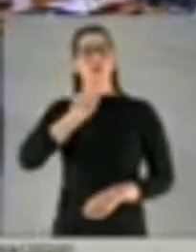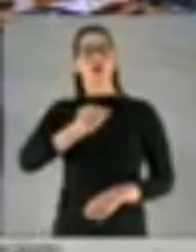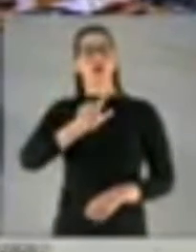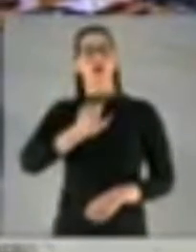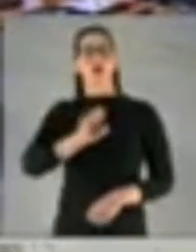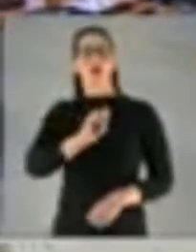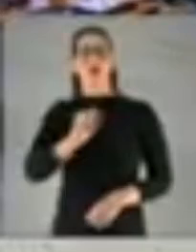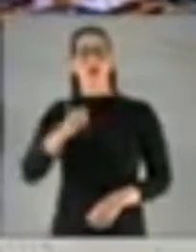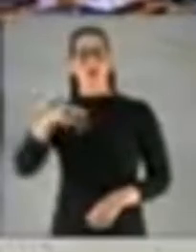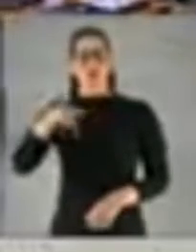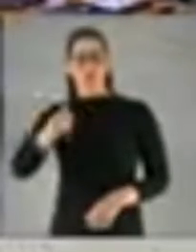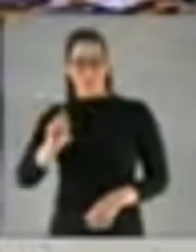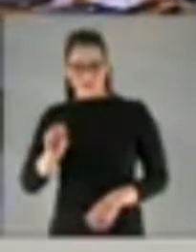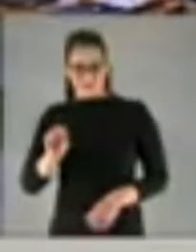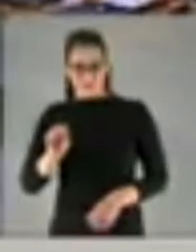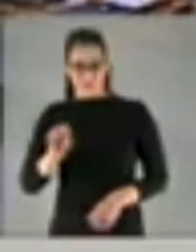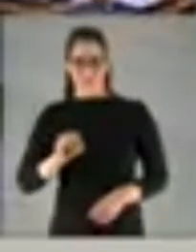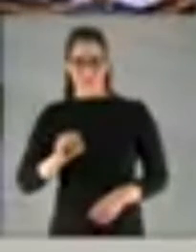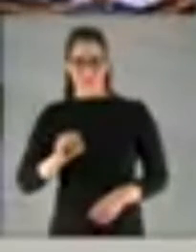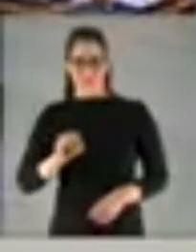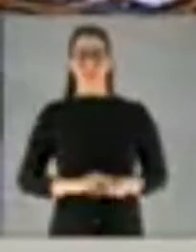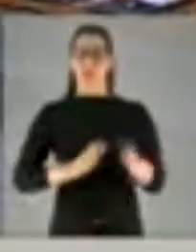que aprovam permanecem como estão, aprovado.